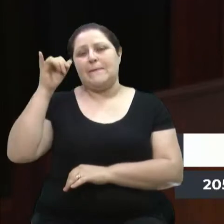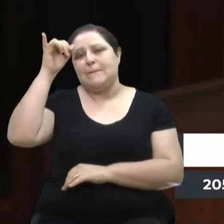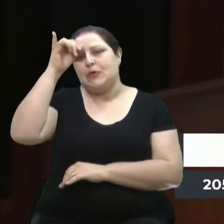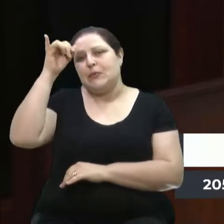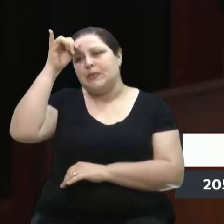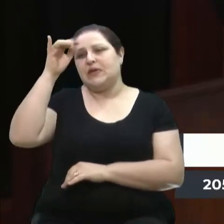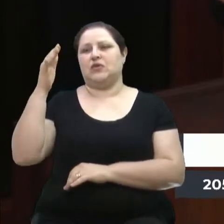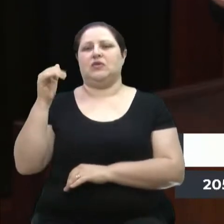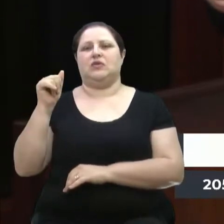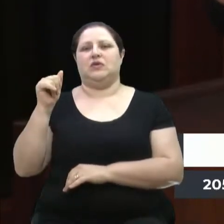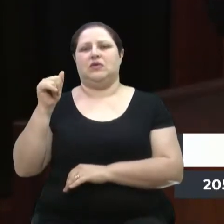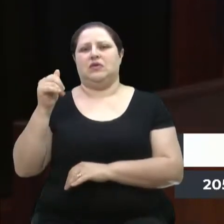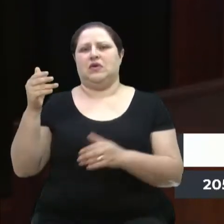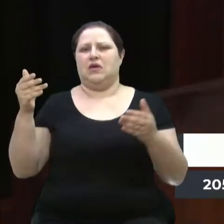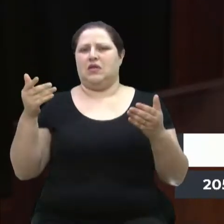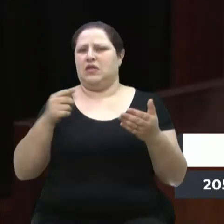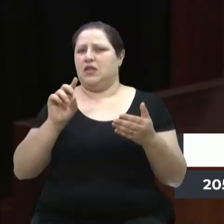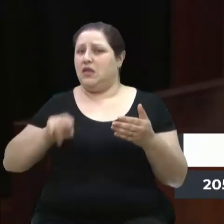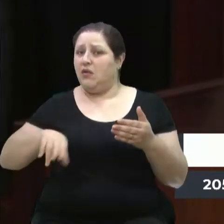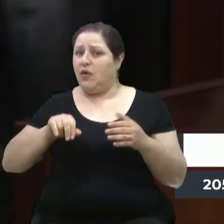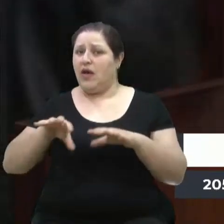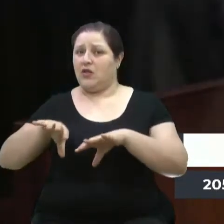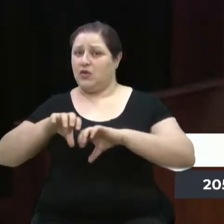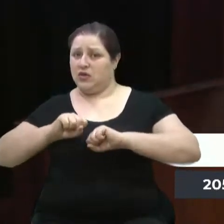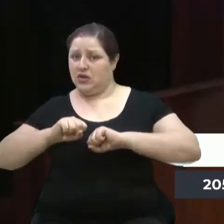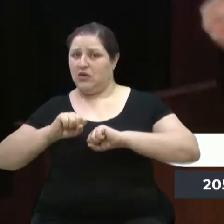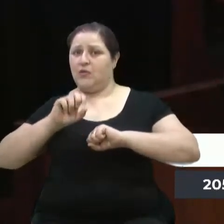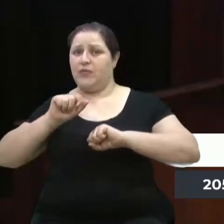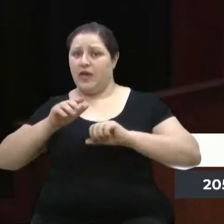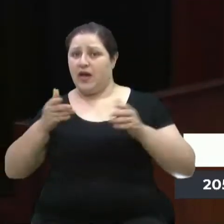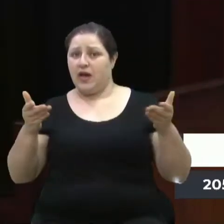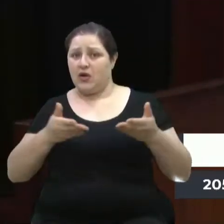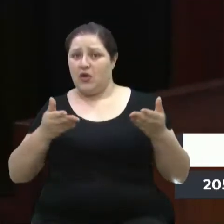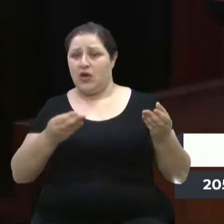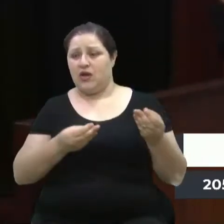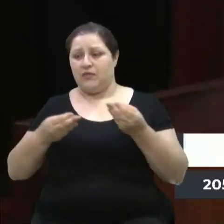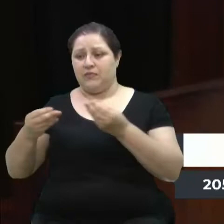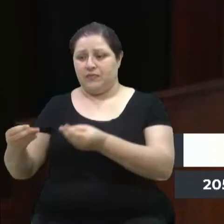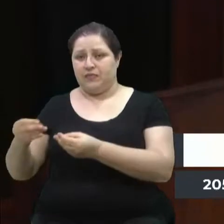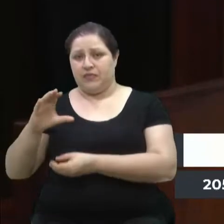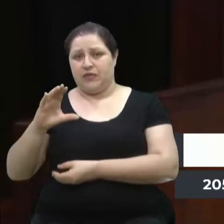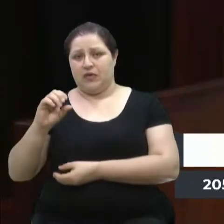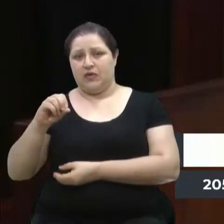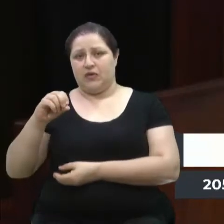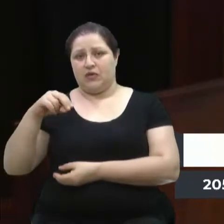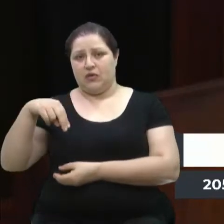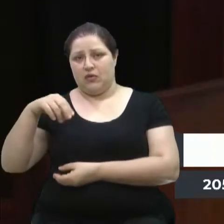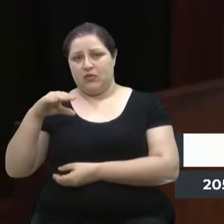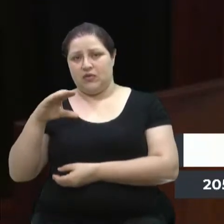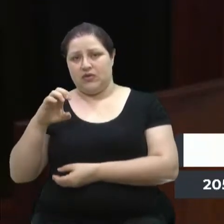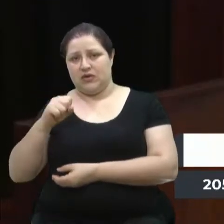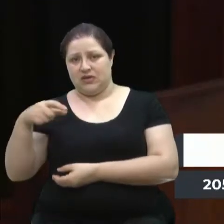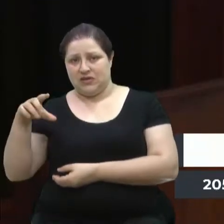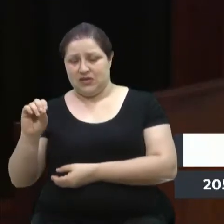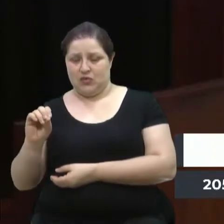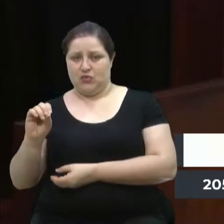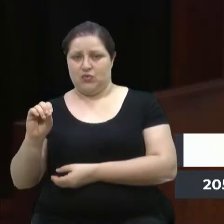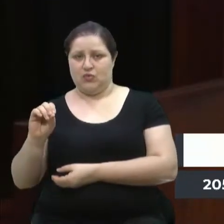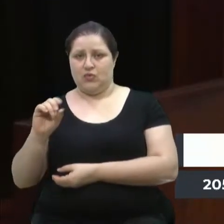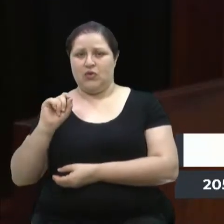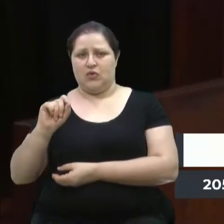agora é um projeto de concessão das praças e parques é bem diferente que nós aprovamos lá e agora a concessão e